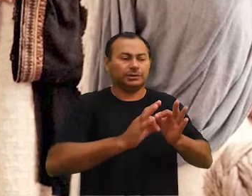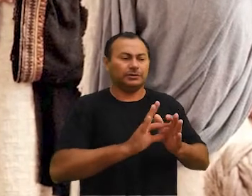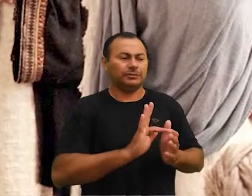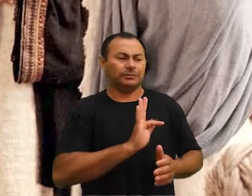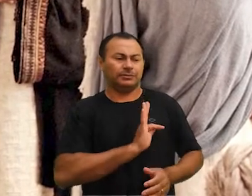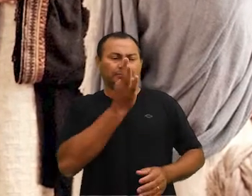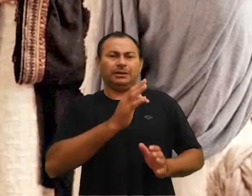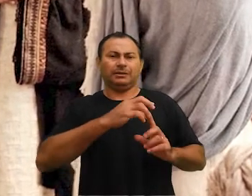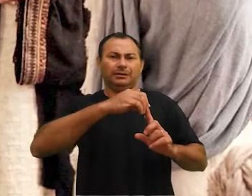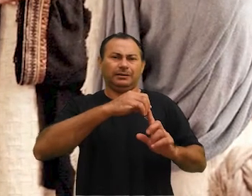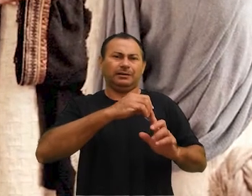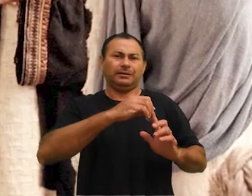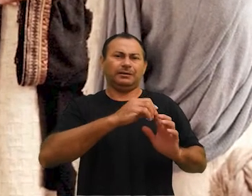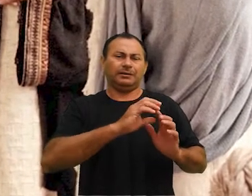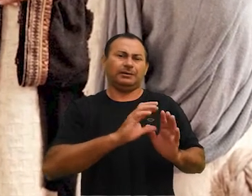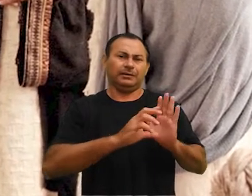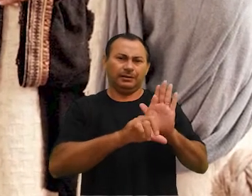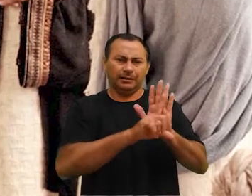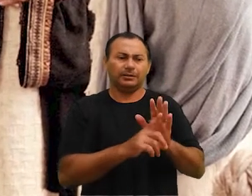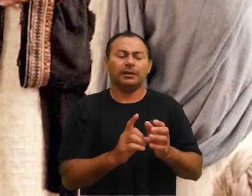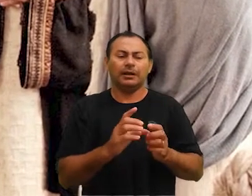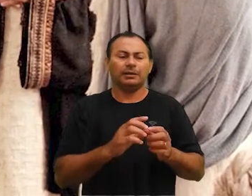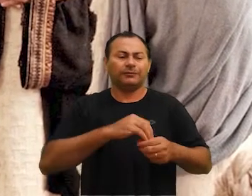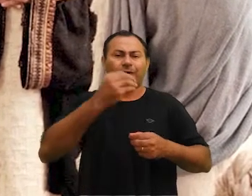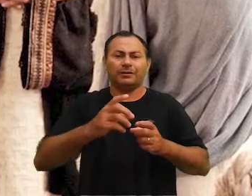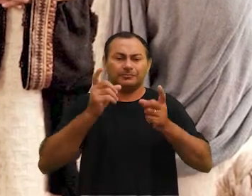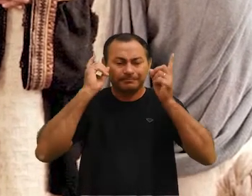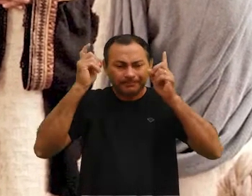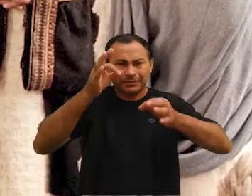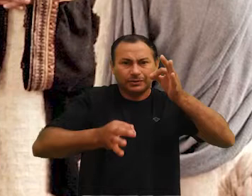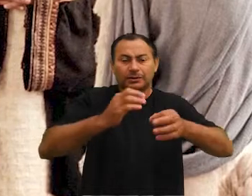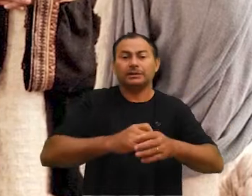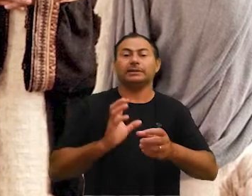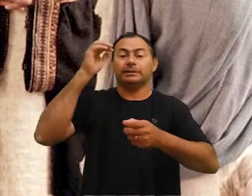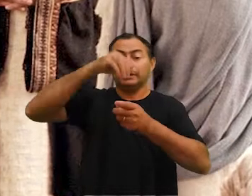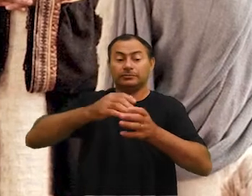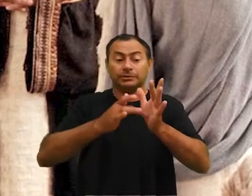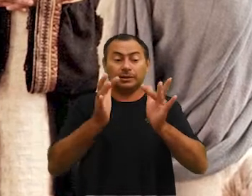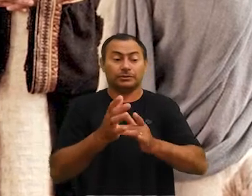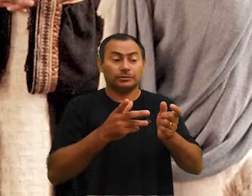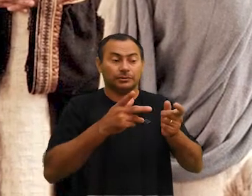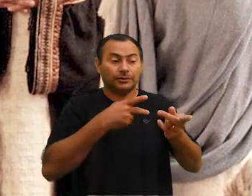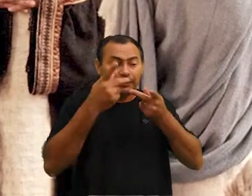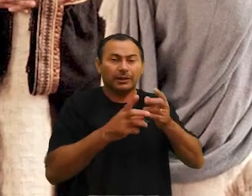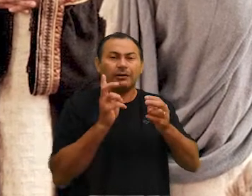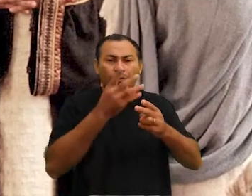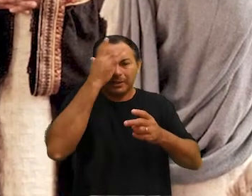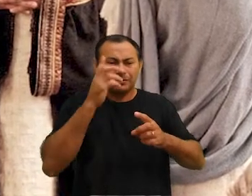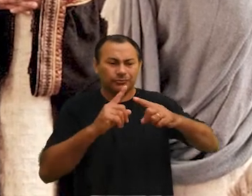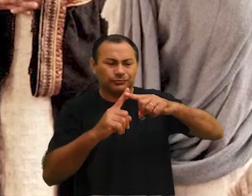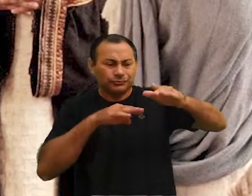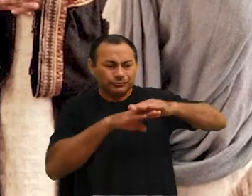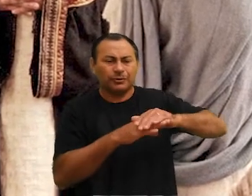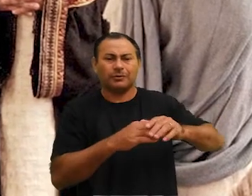escribas e fariseus era externa, só do lado de fora. Interiormente, Jesus disse, eles eram como sepulcros